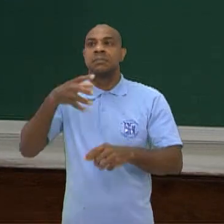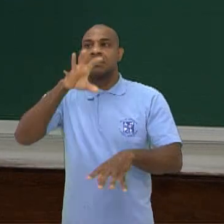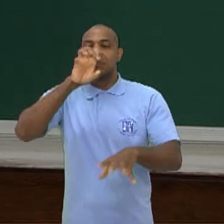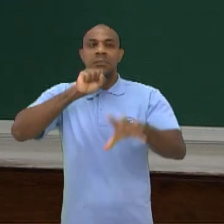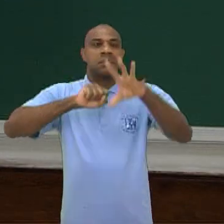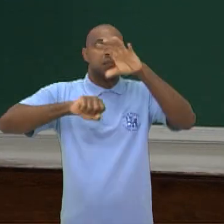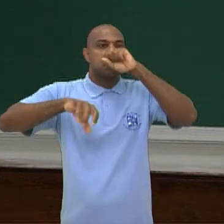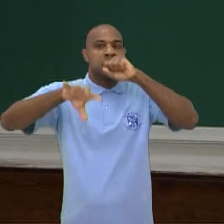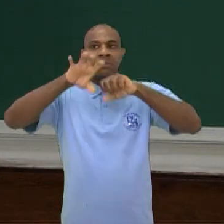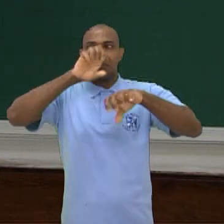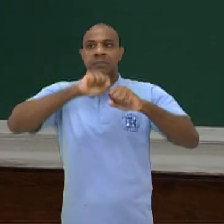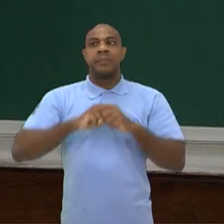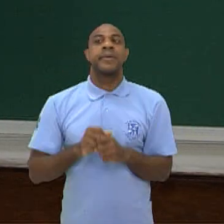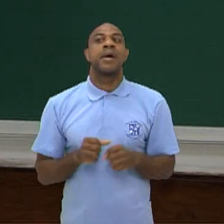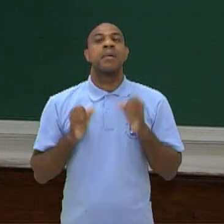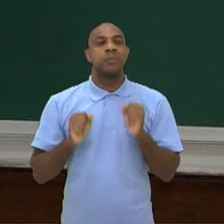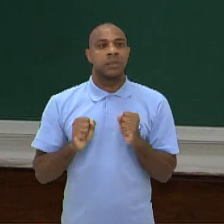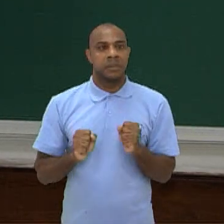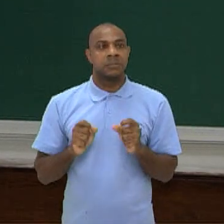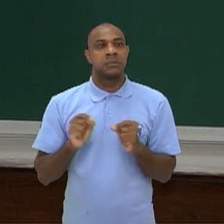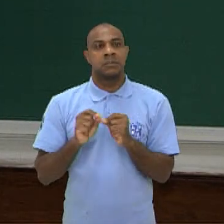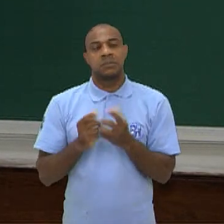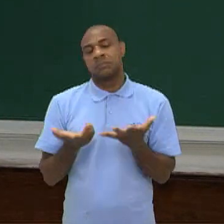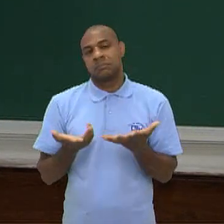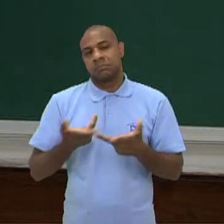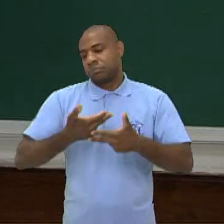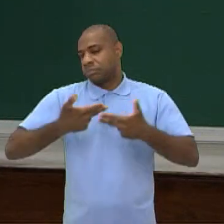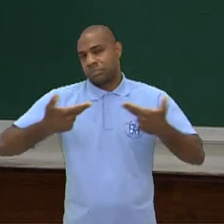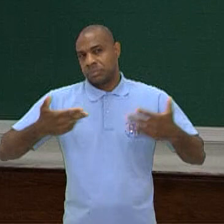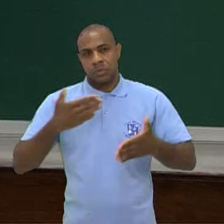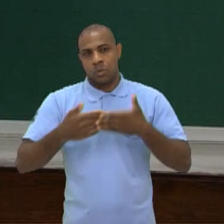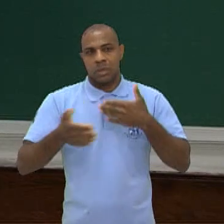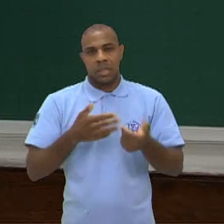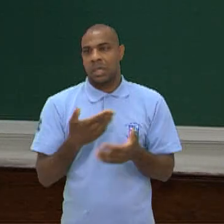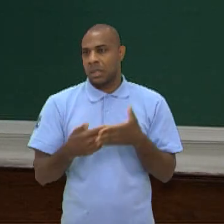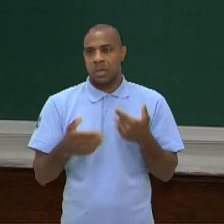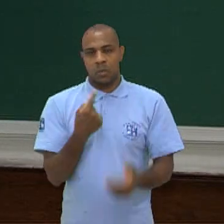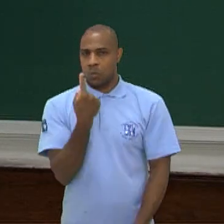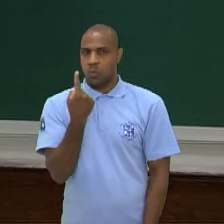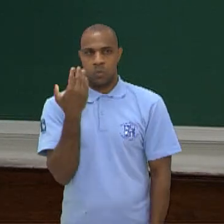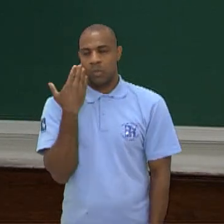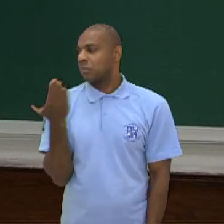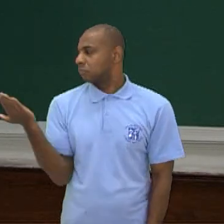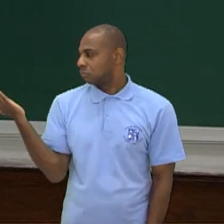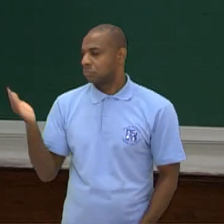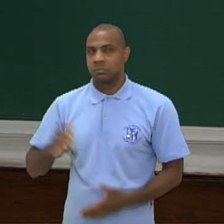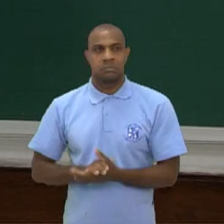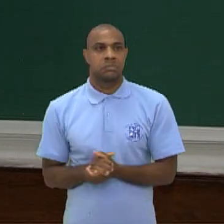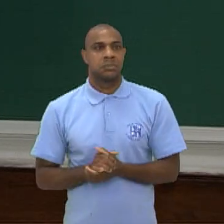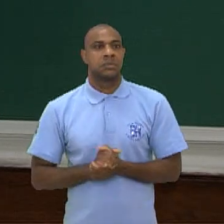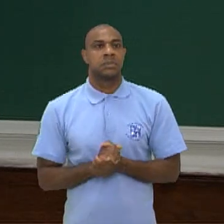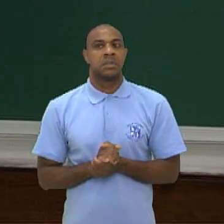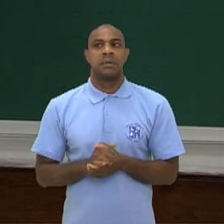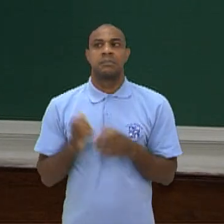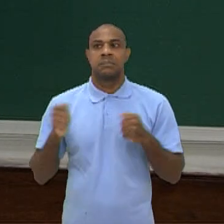também, né? Então poderiam ser os decompositores, qualquer um aqui. Mas no caso, como eu perguntei, número 2, só pode ser os